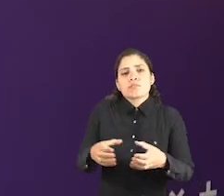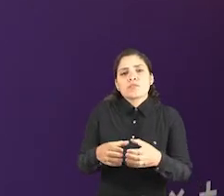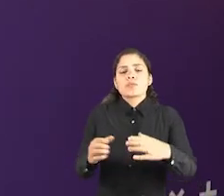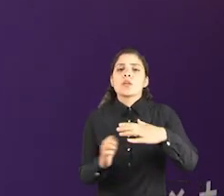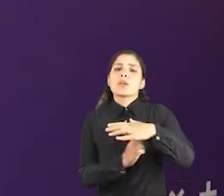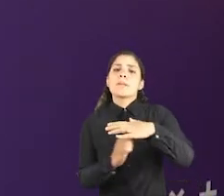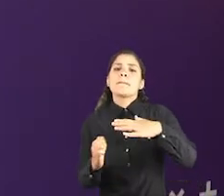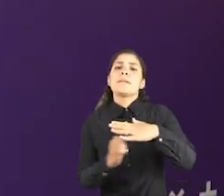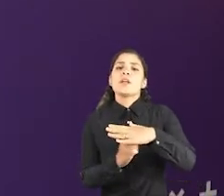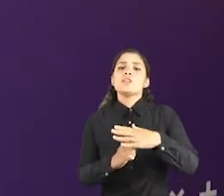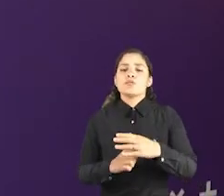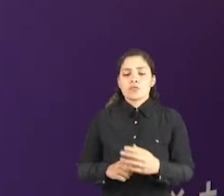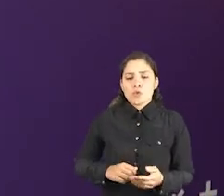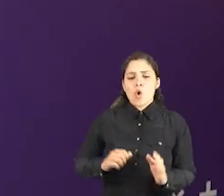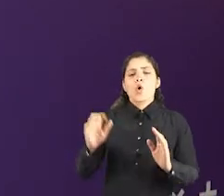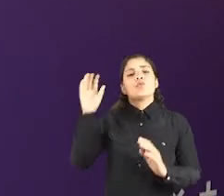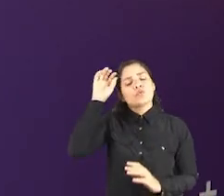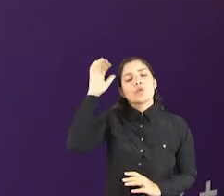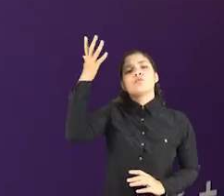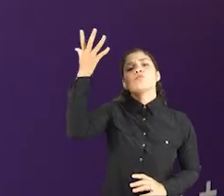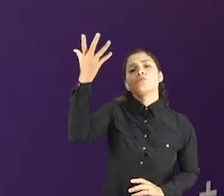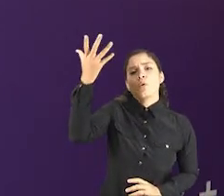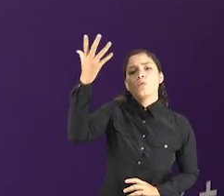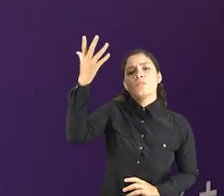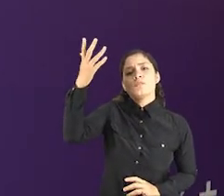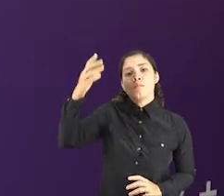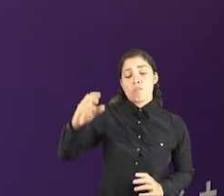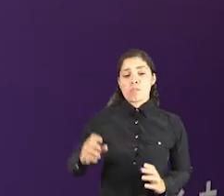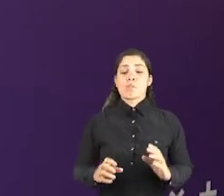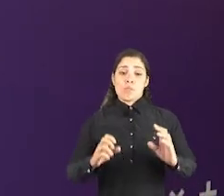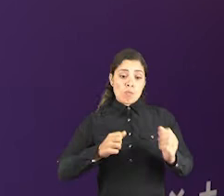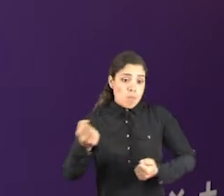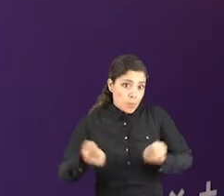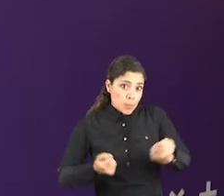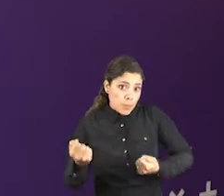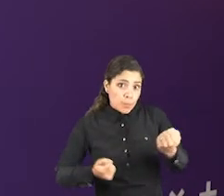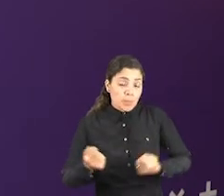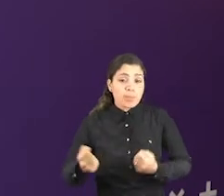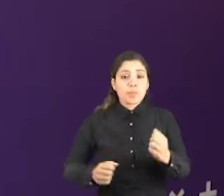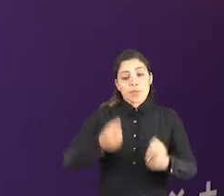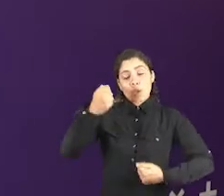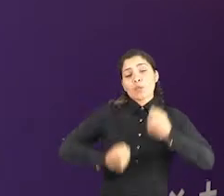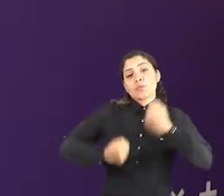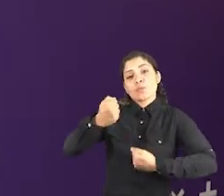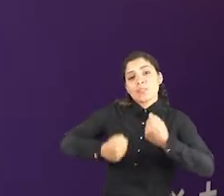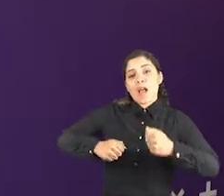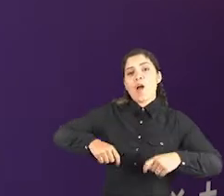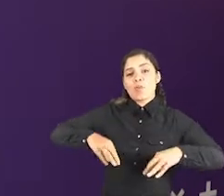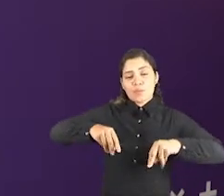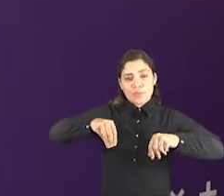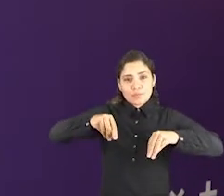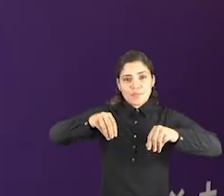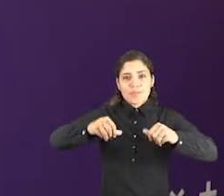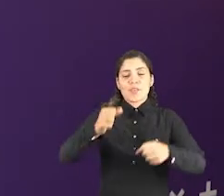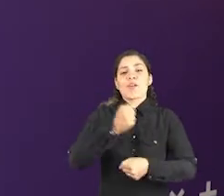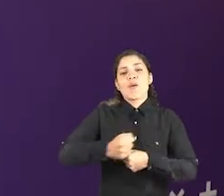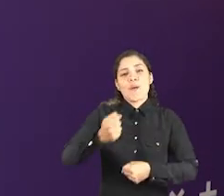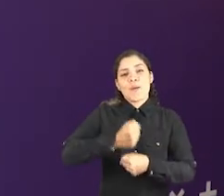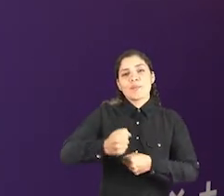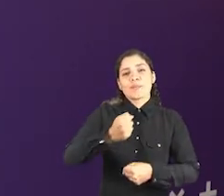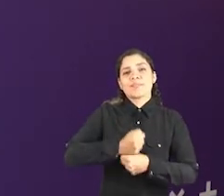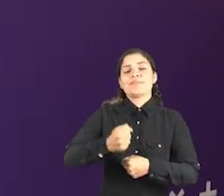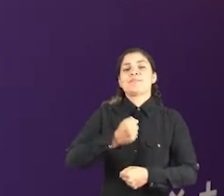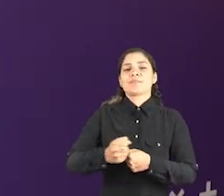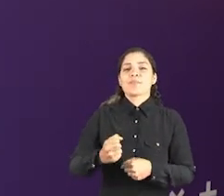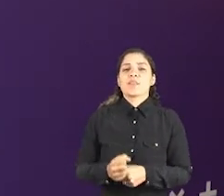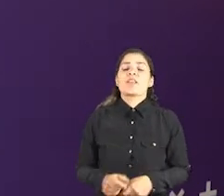principalmente na oferta de soluções voltadas para os setores automotivo industrial de mineração e de construção civil